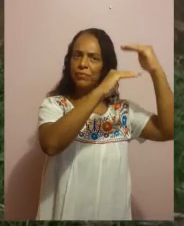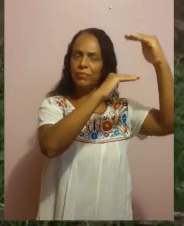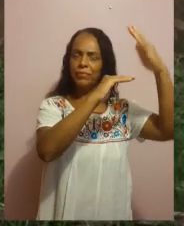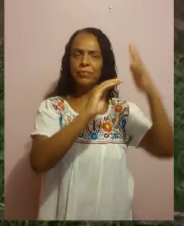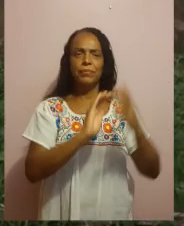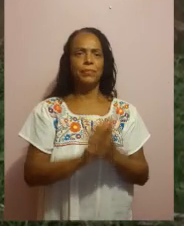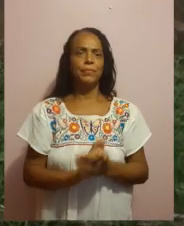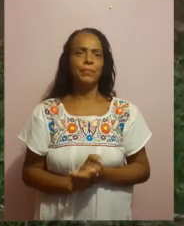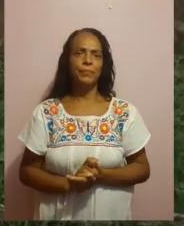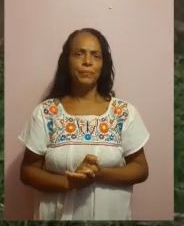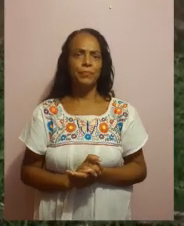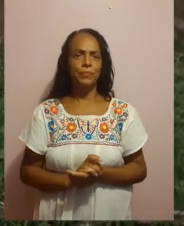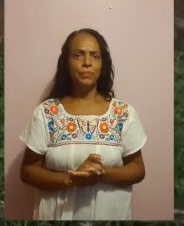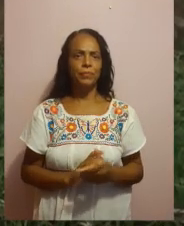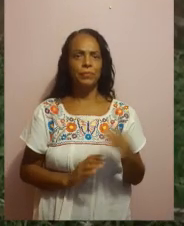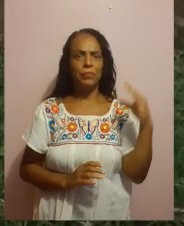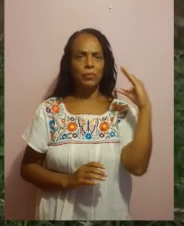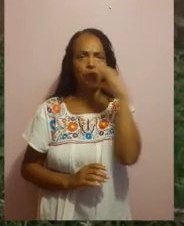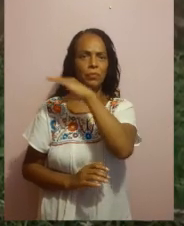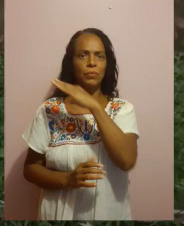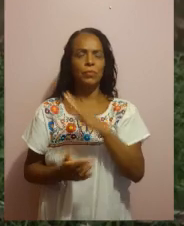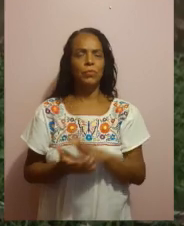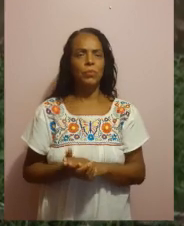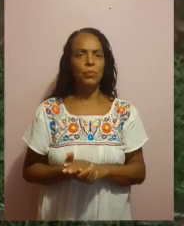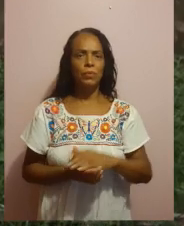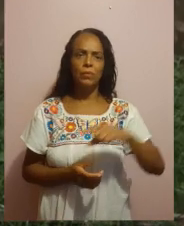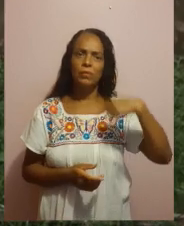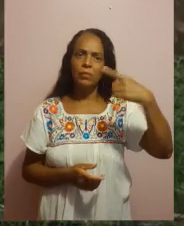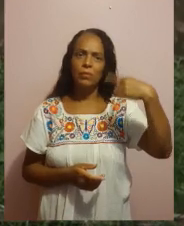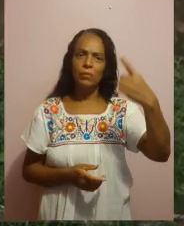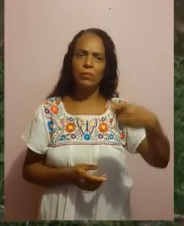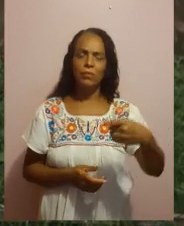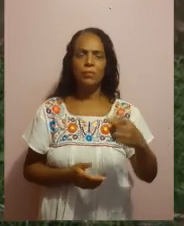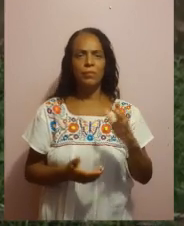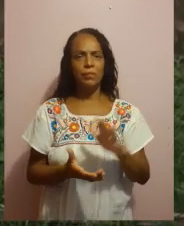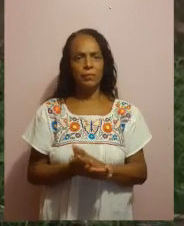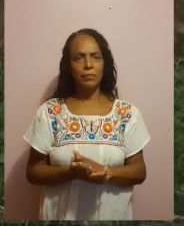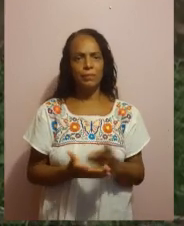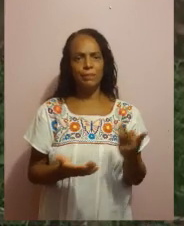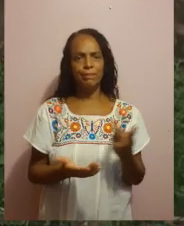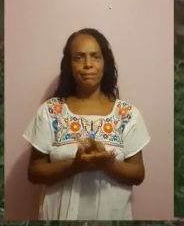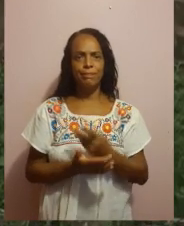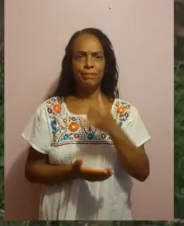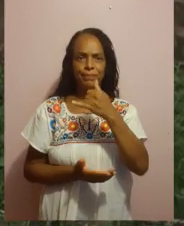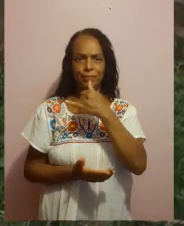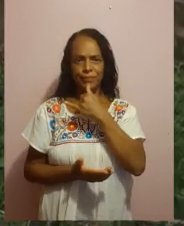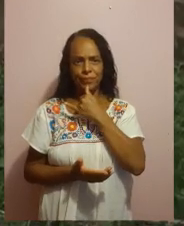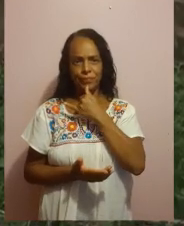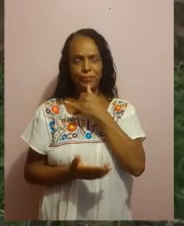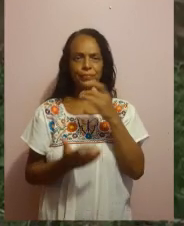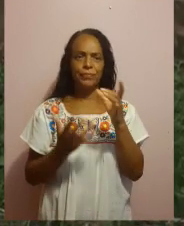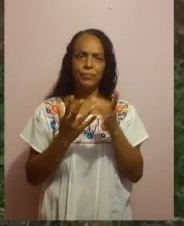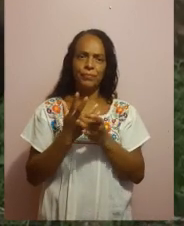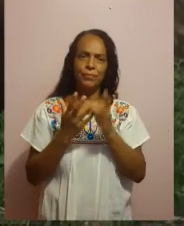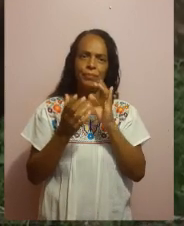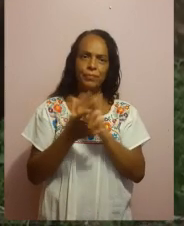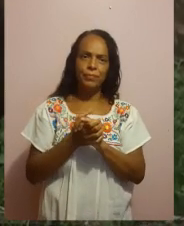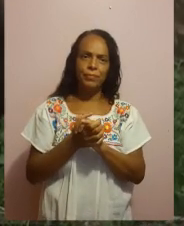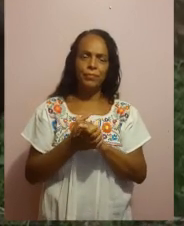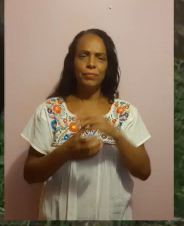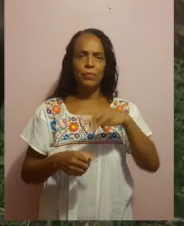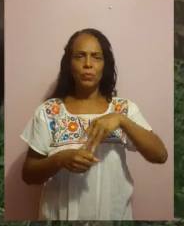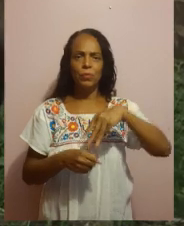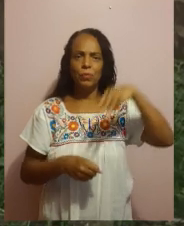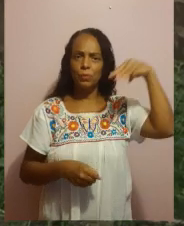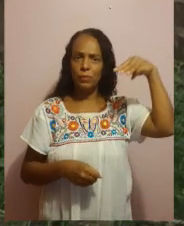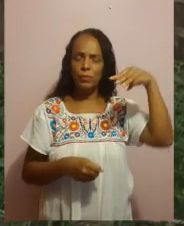em seguida, infelizmente, a sua companheira, que estava na sua